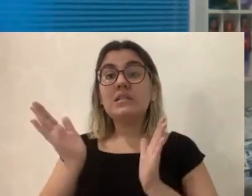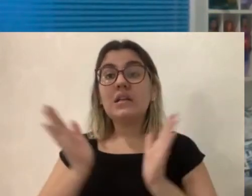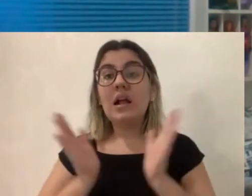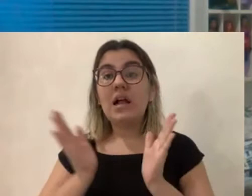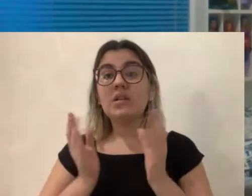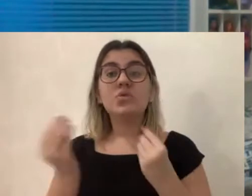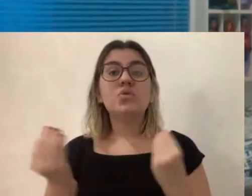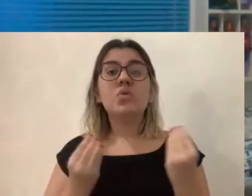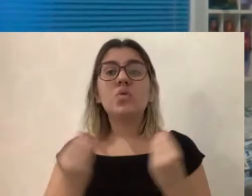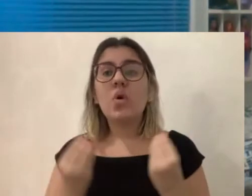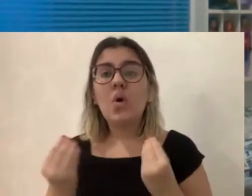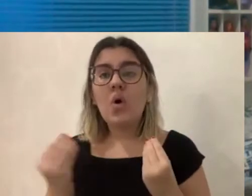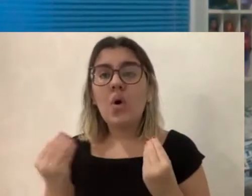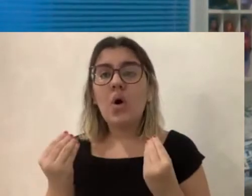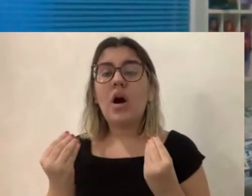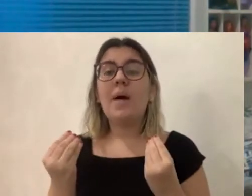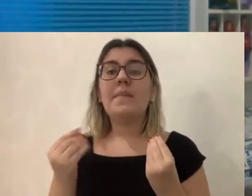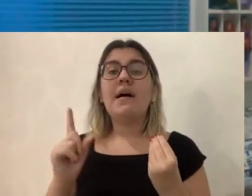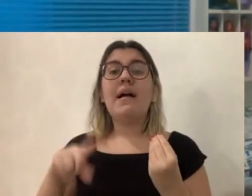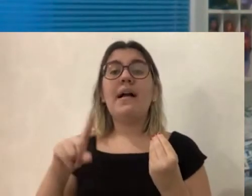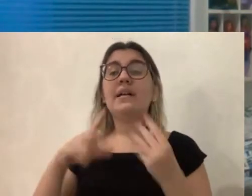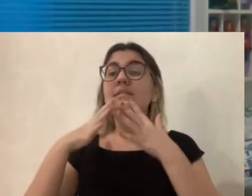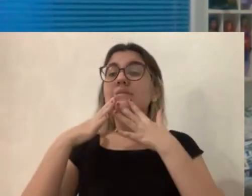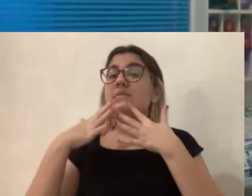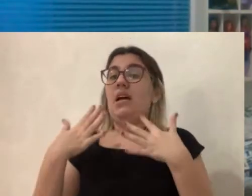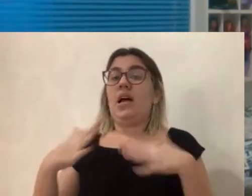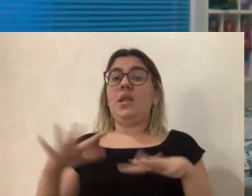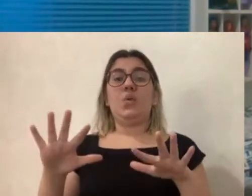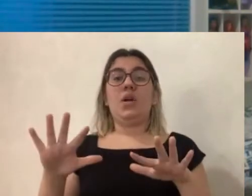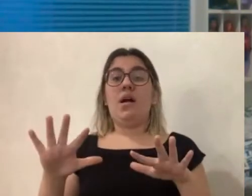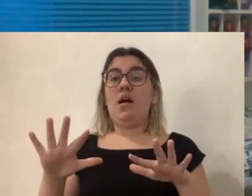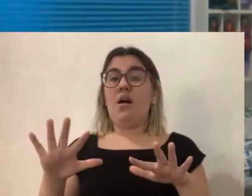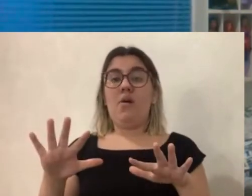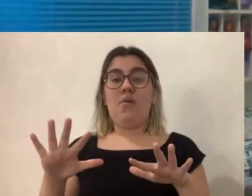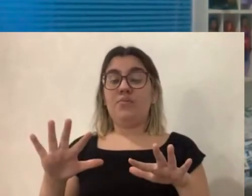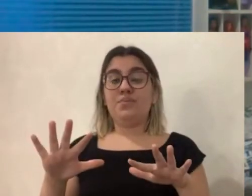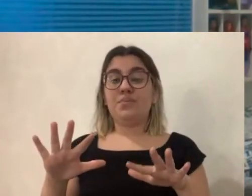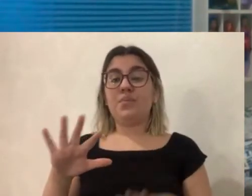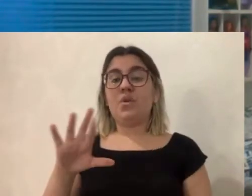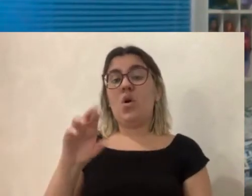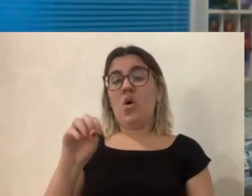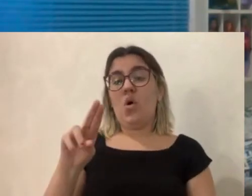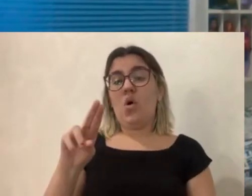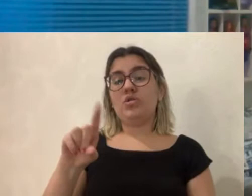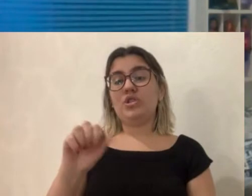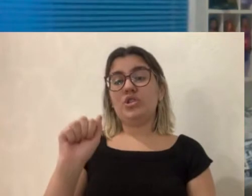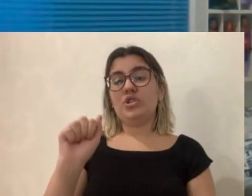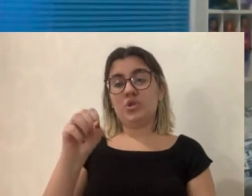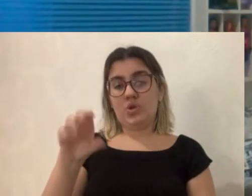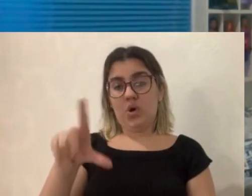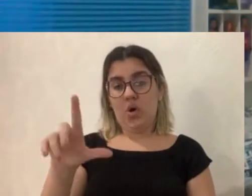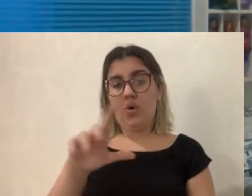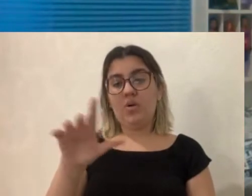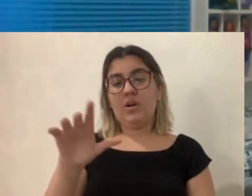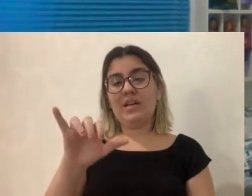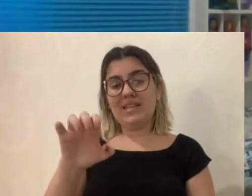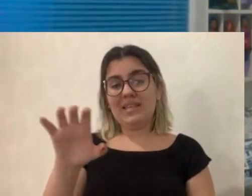como cotidiano, como natural. O Rouxinol e a Rosa era uma peça, e dependendo da